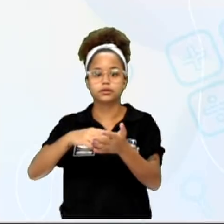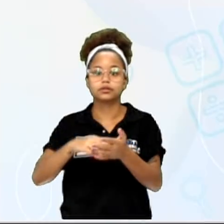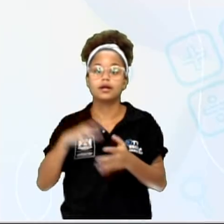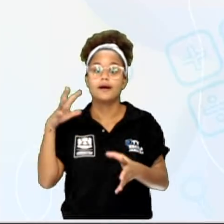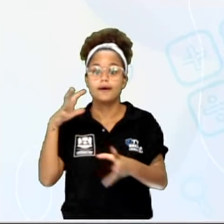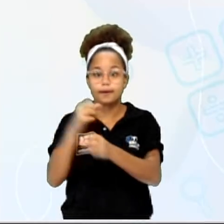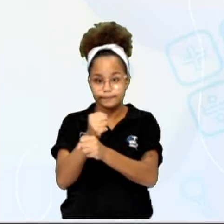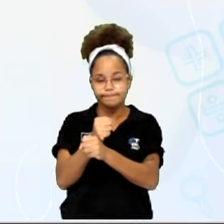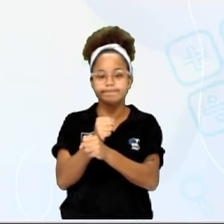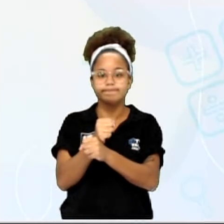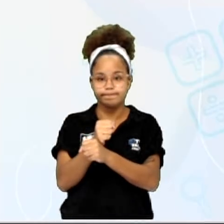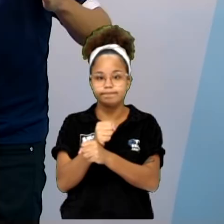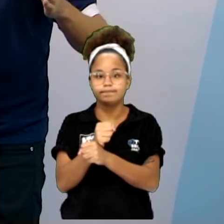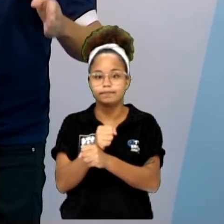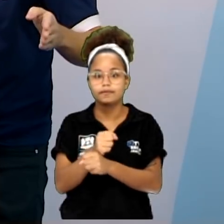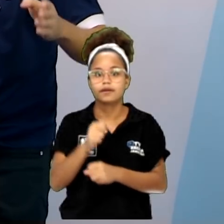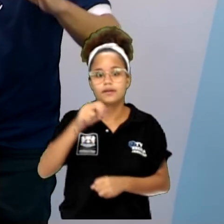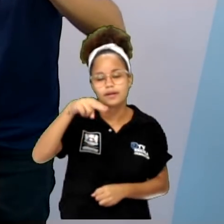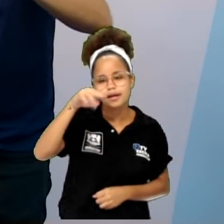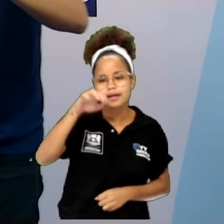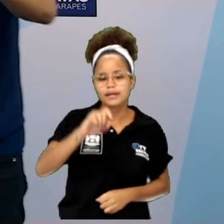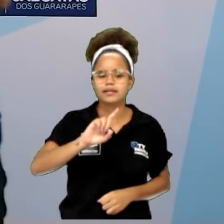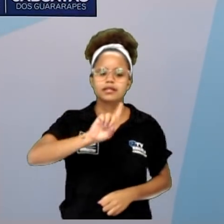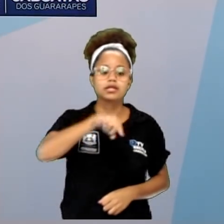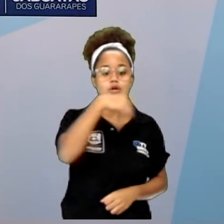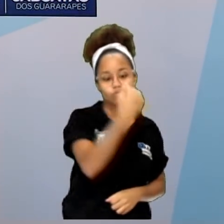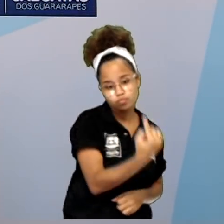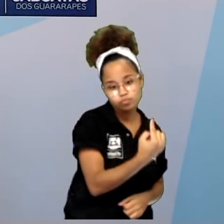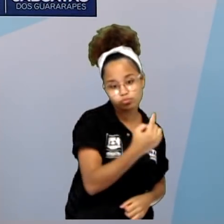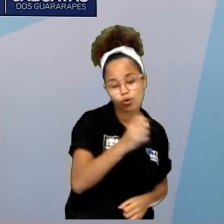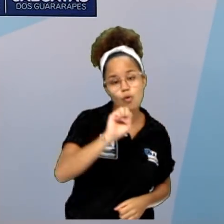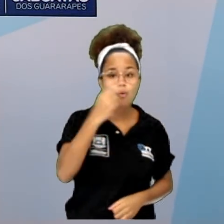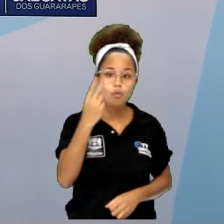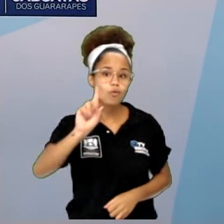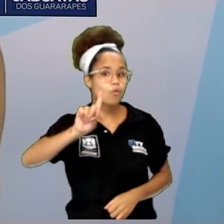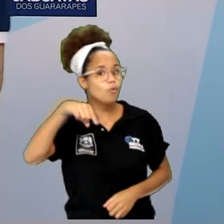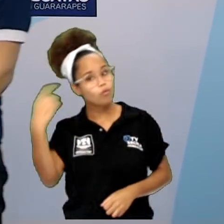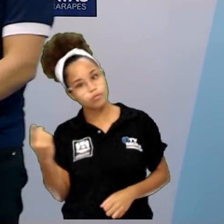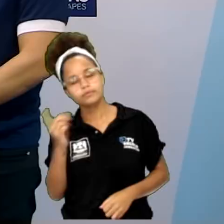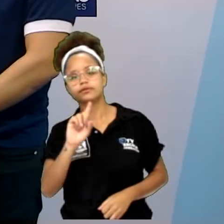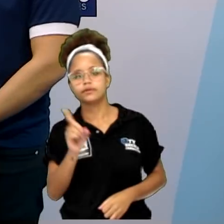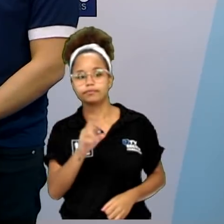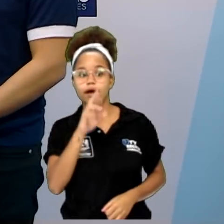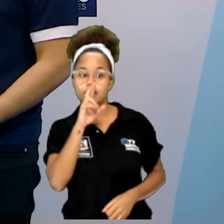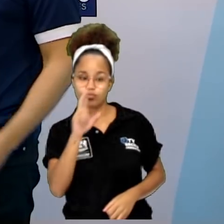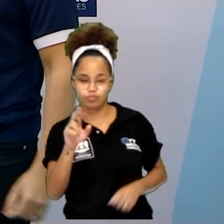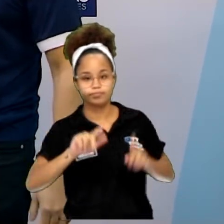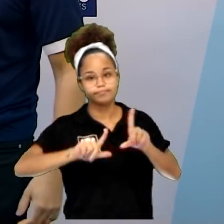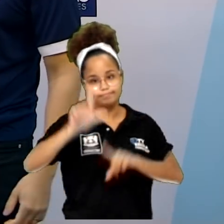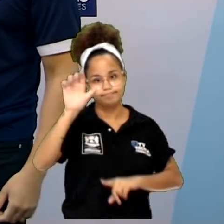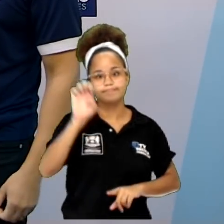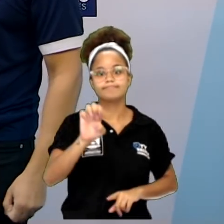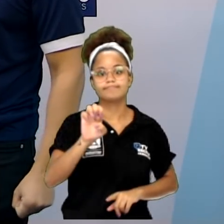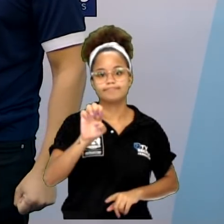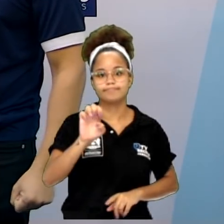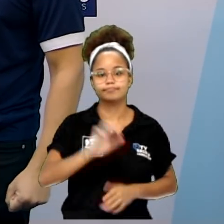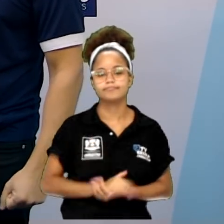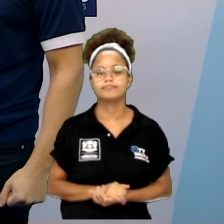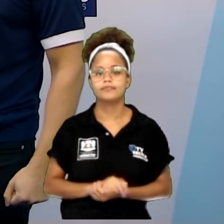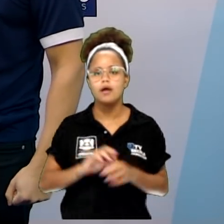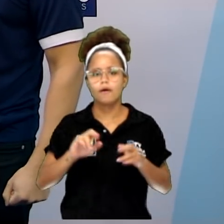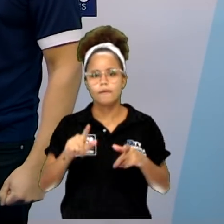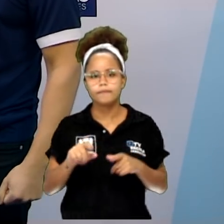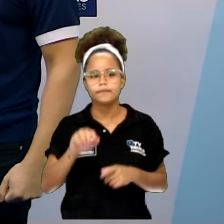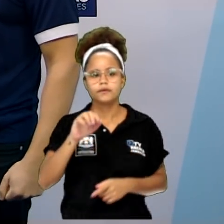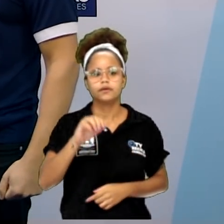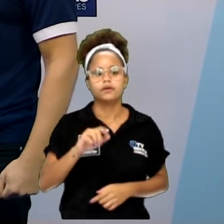de adição. Nem uma coisa e nem a outra. Chegamos então à nossa resposta. Adversidade,